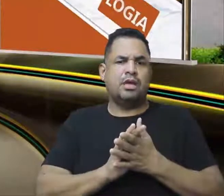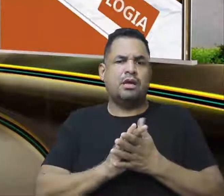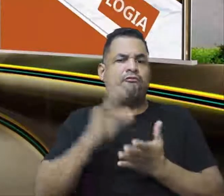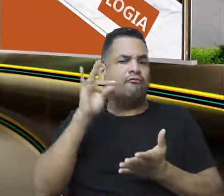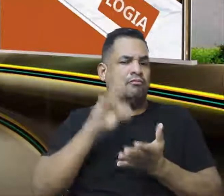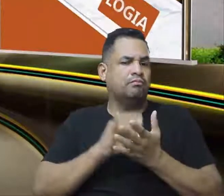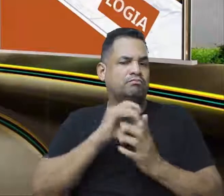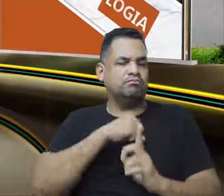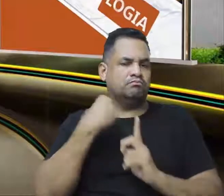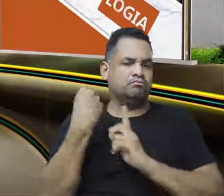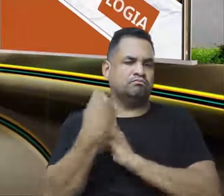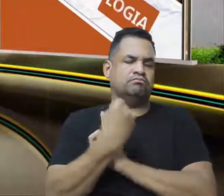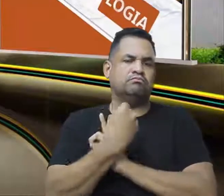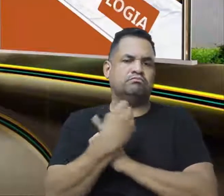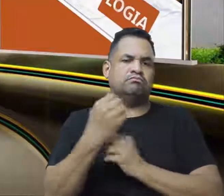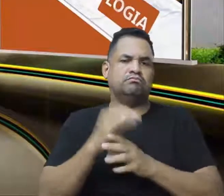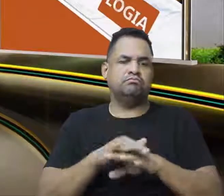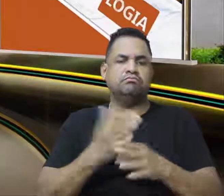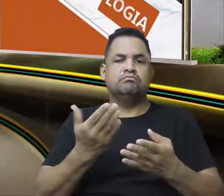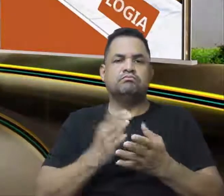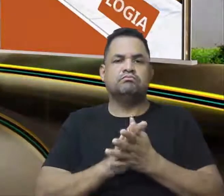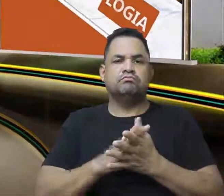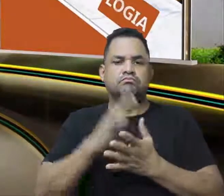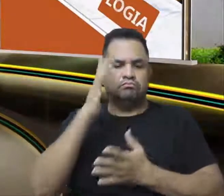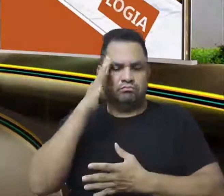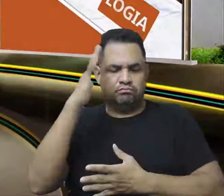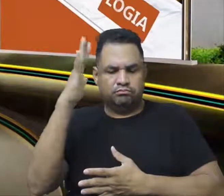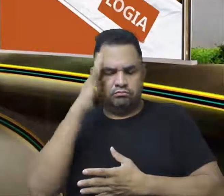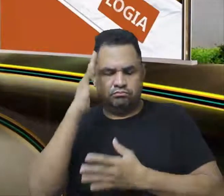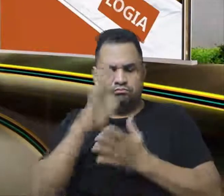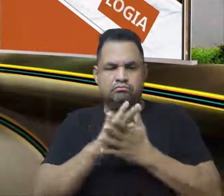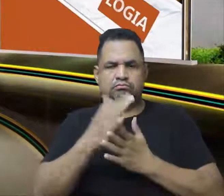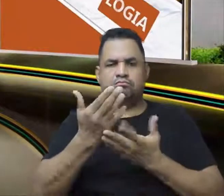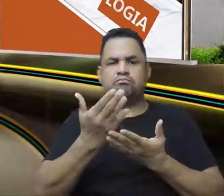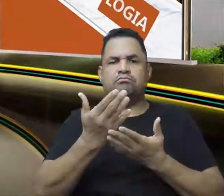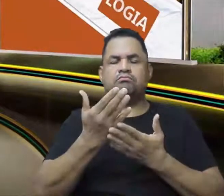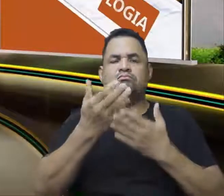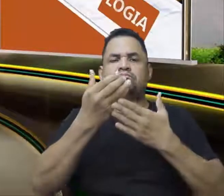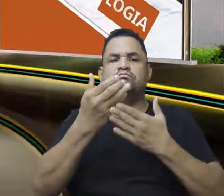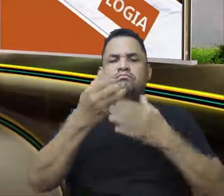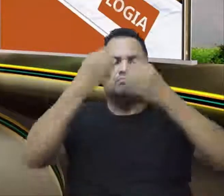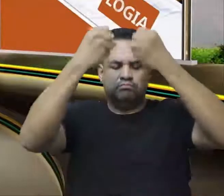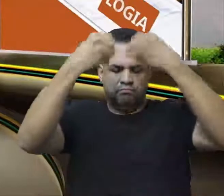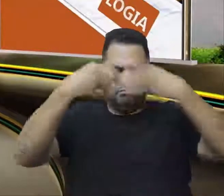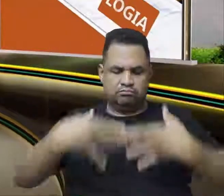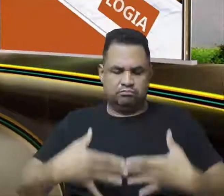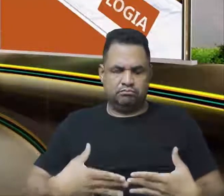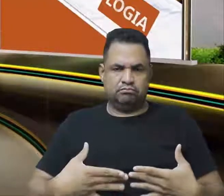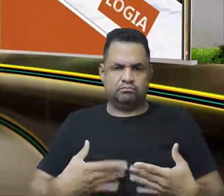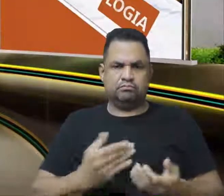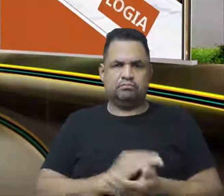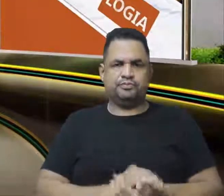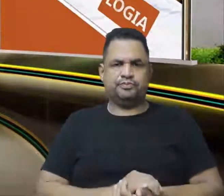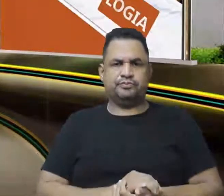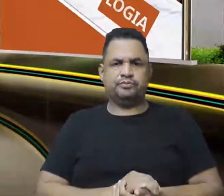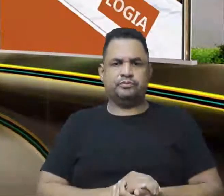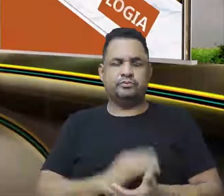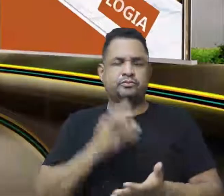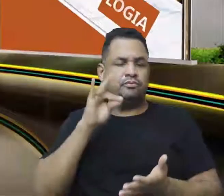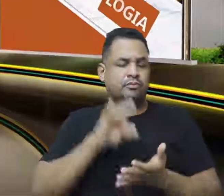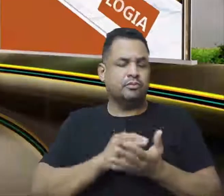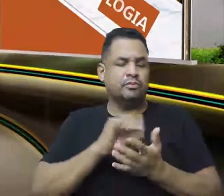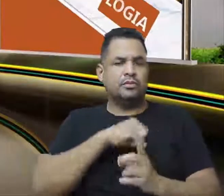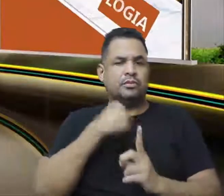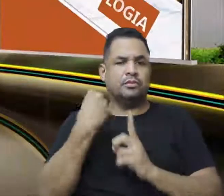social é a teoria elas nos explica que é é um